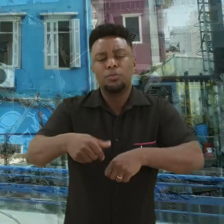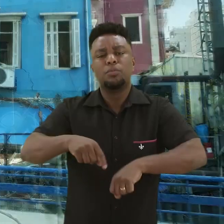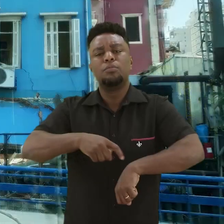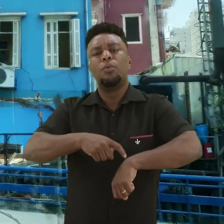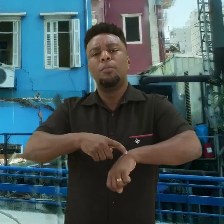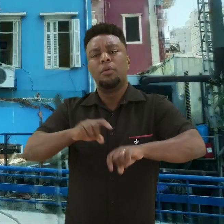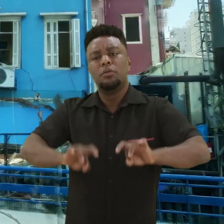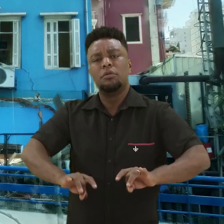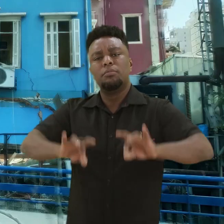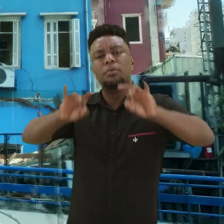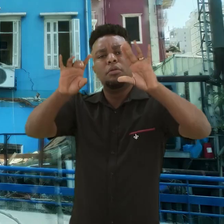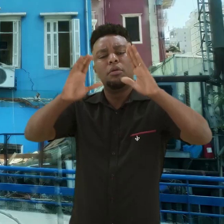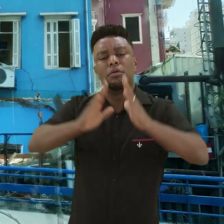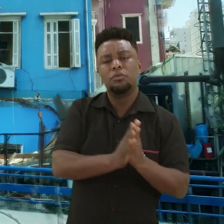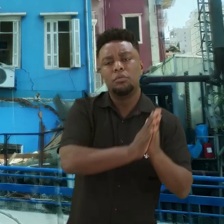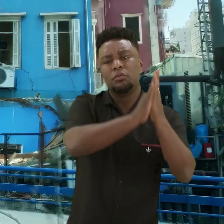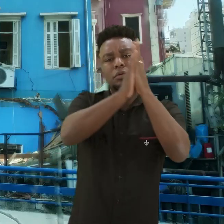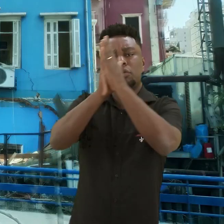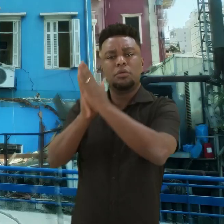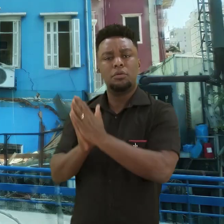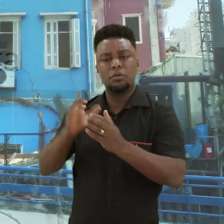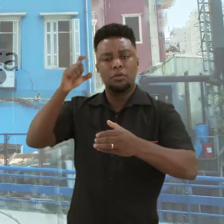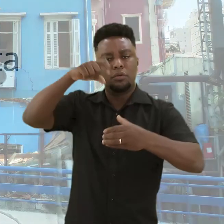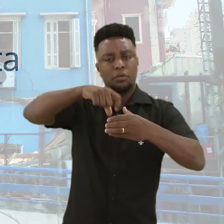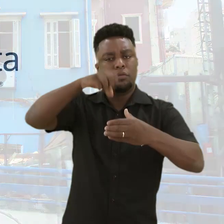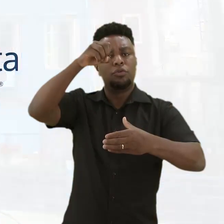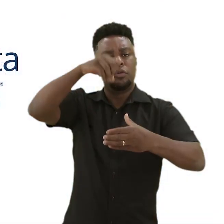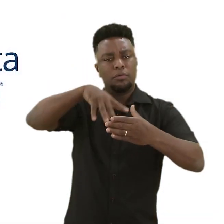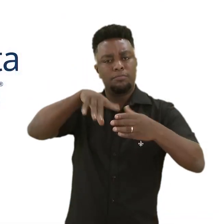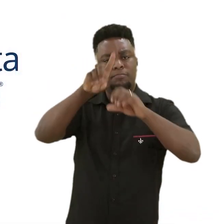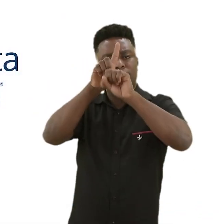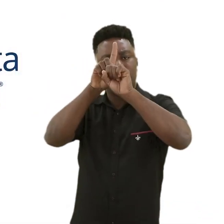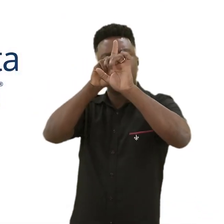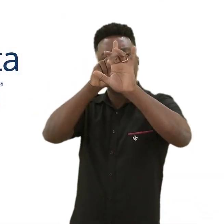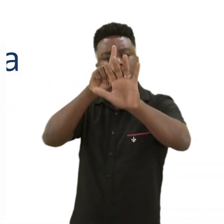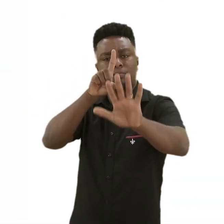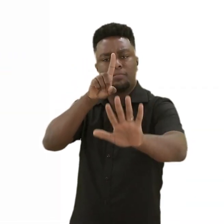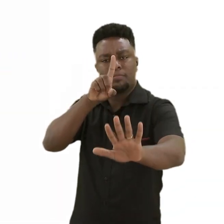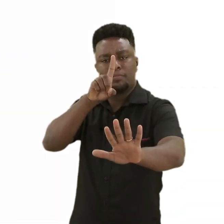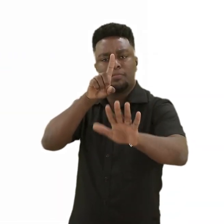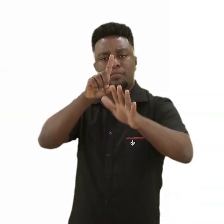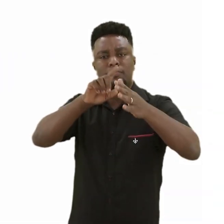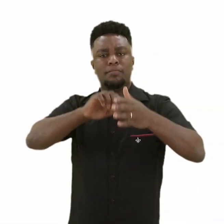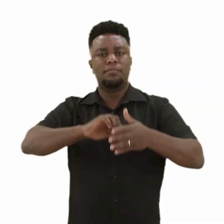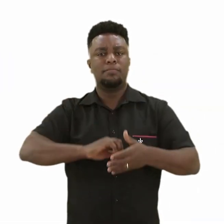adoração através dos dízimos e ofertas. Que Deus os abençoe.